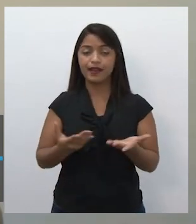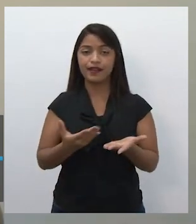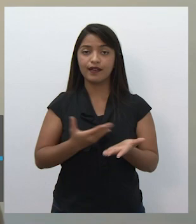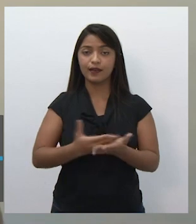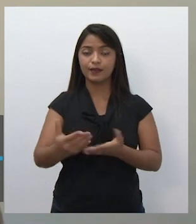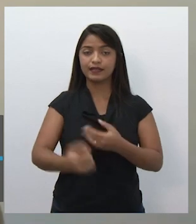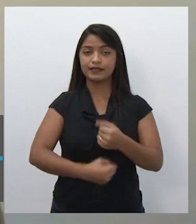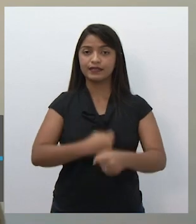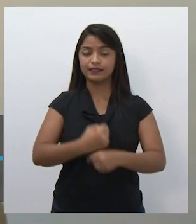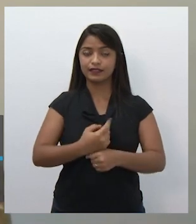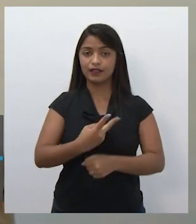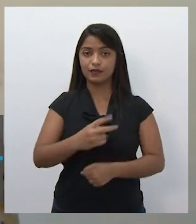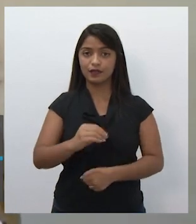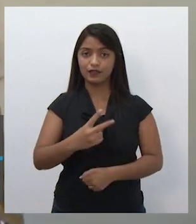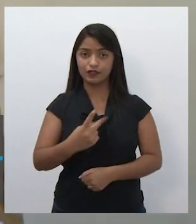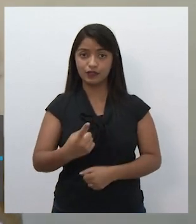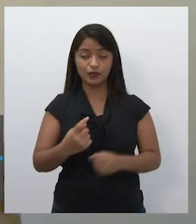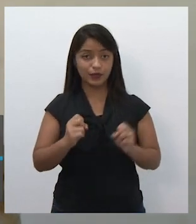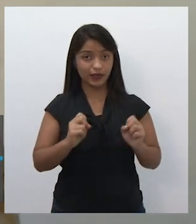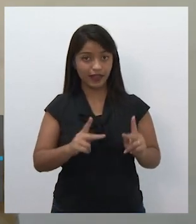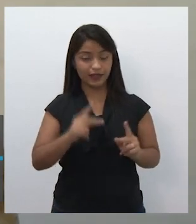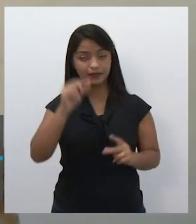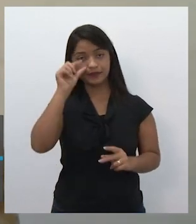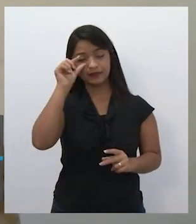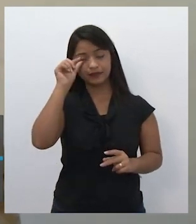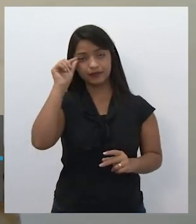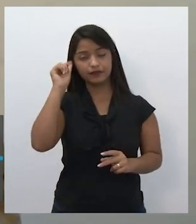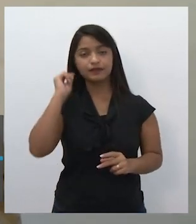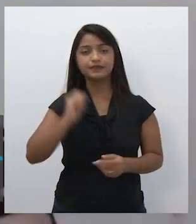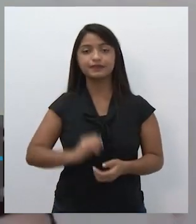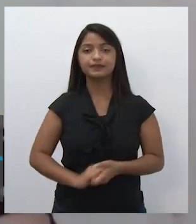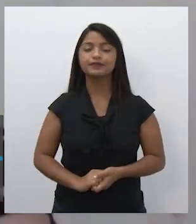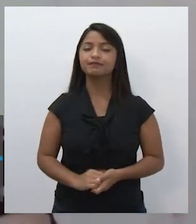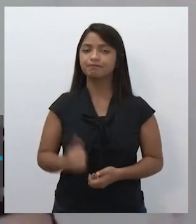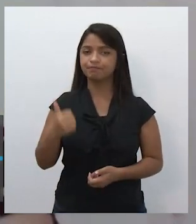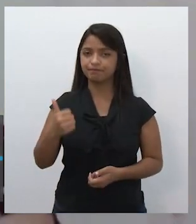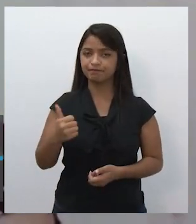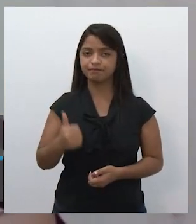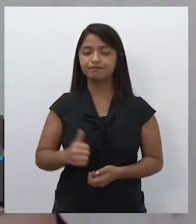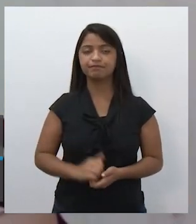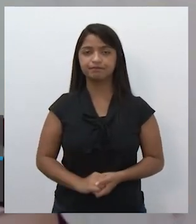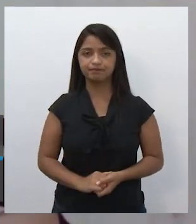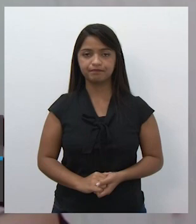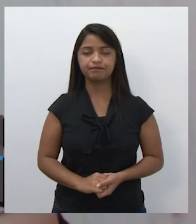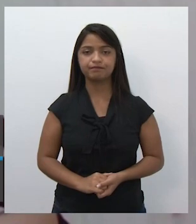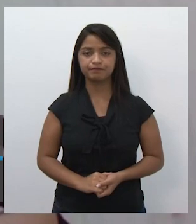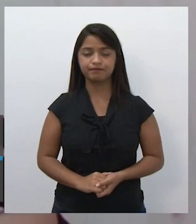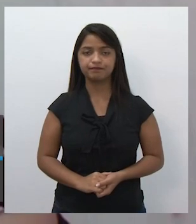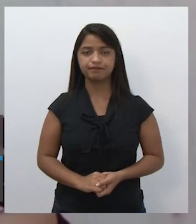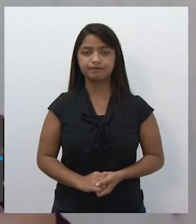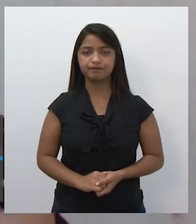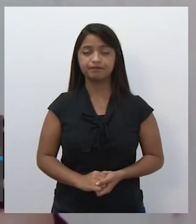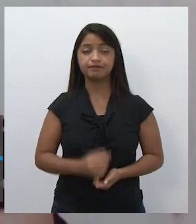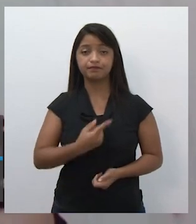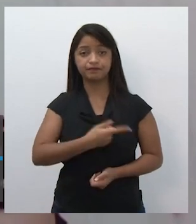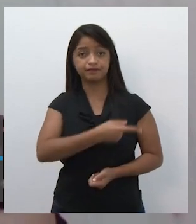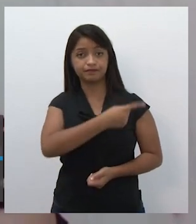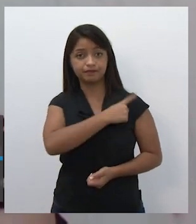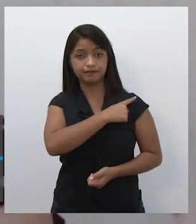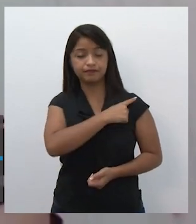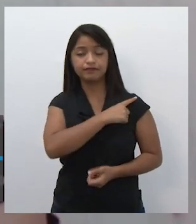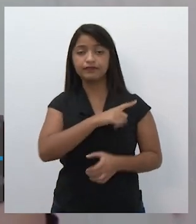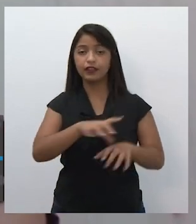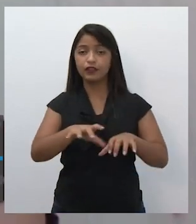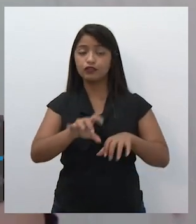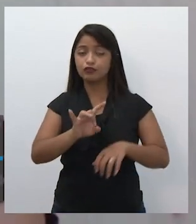de 2021, ok? Isso mesmo, Helena, bem lembrado. Primeira série, então, teremos somente a